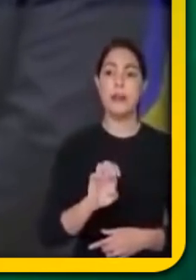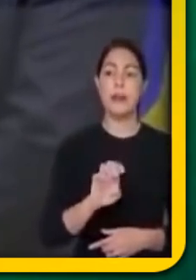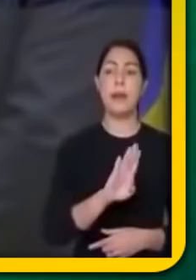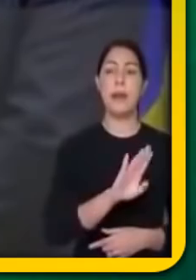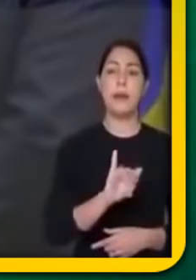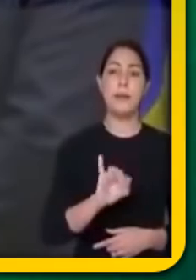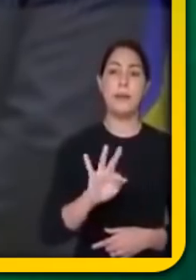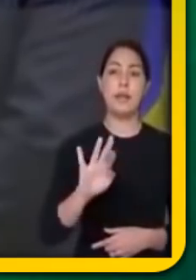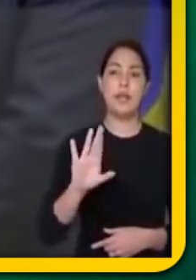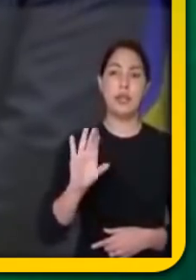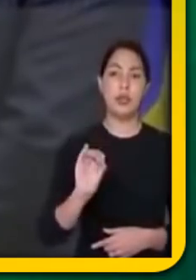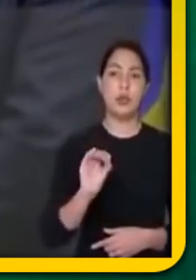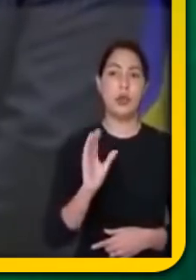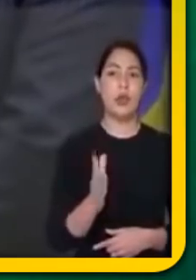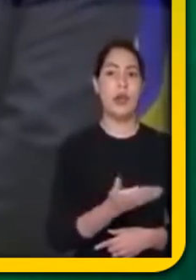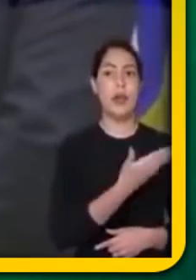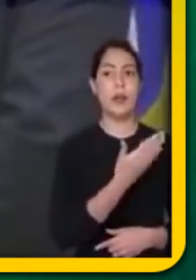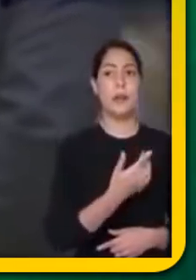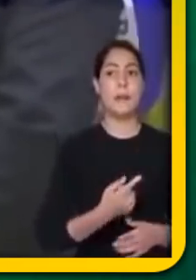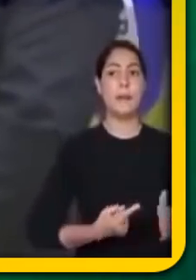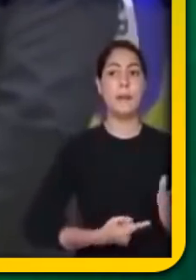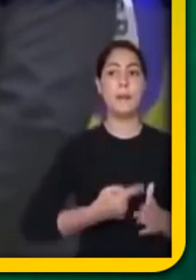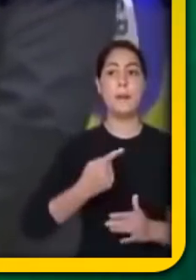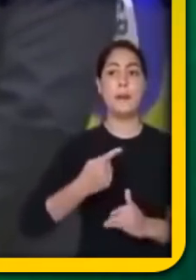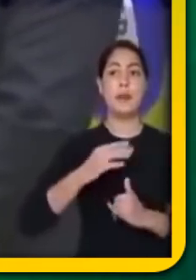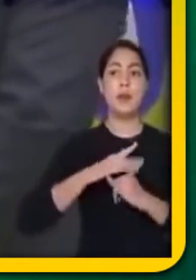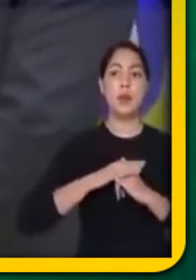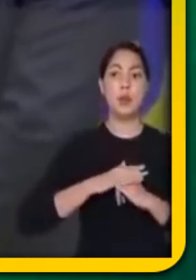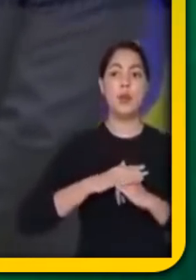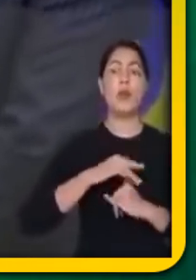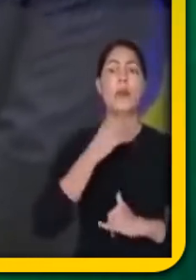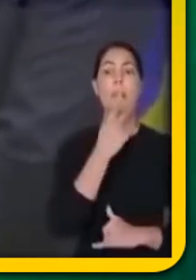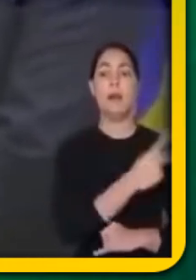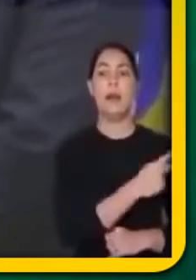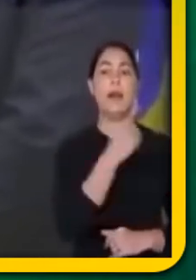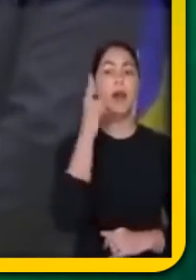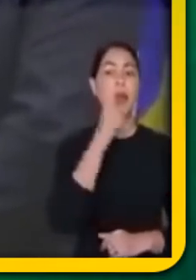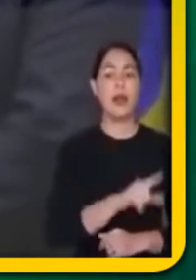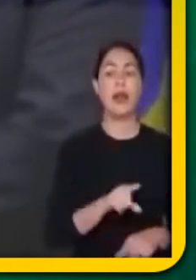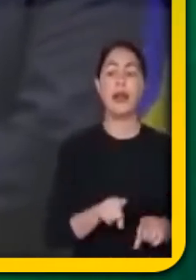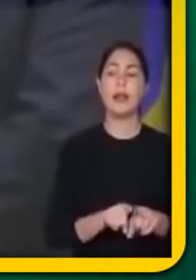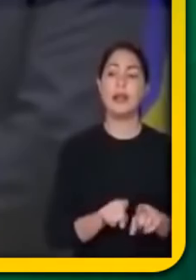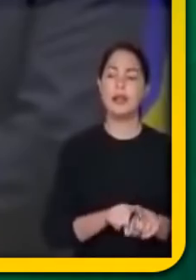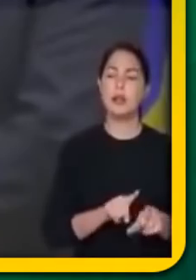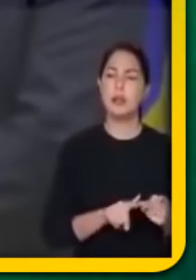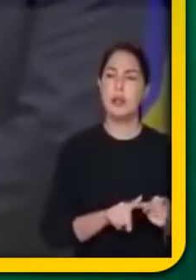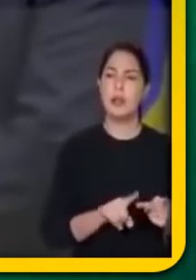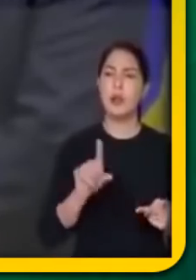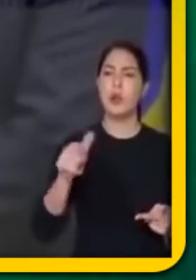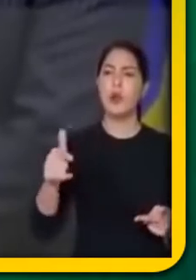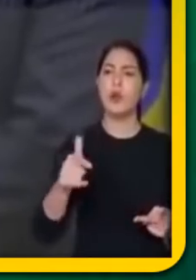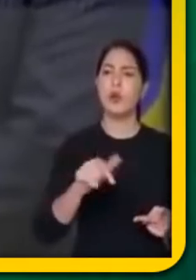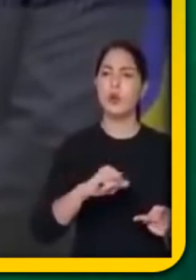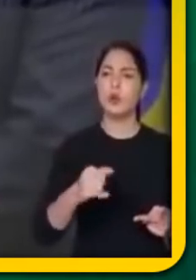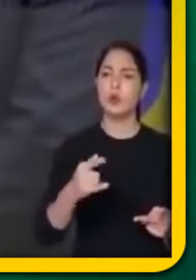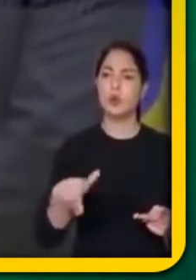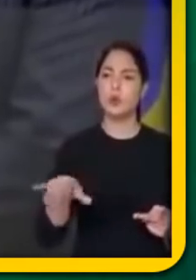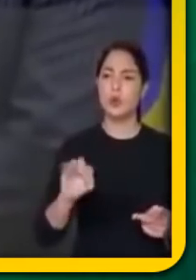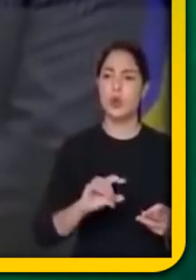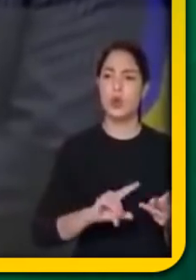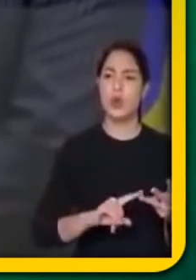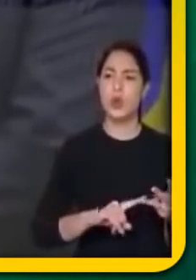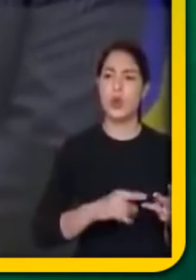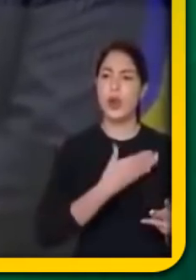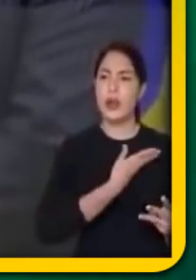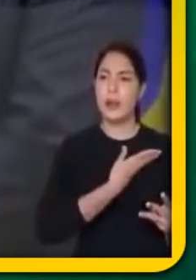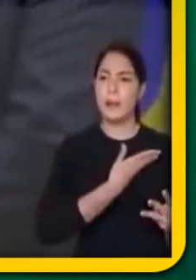ainda na época do PL 2017. Nosso amigo João também está ao vivo. Nosso deputado delegado Antônio